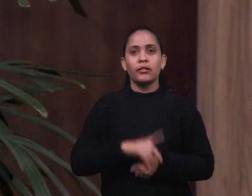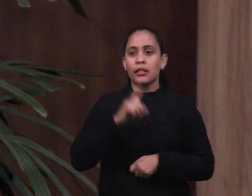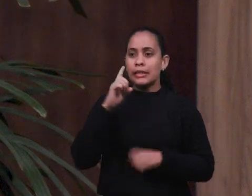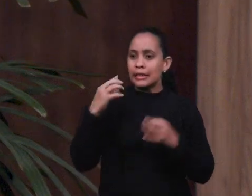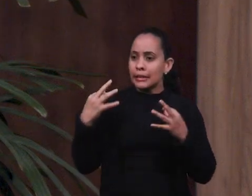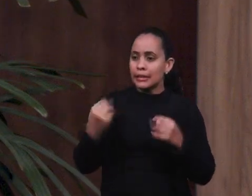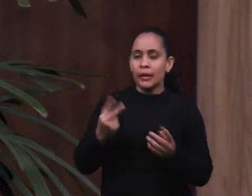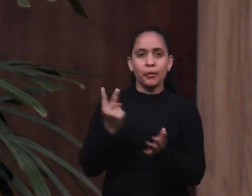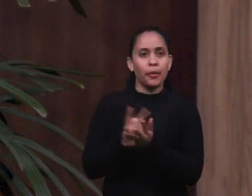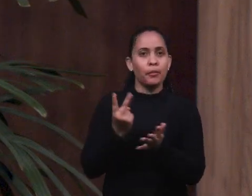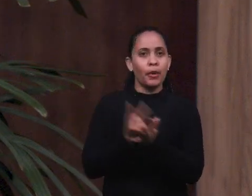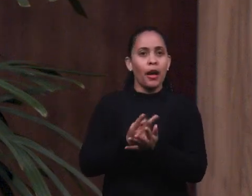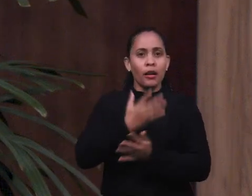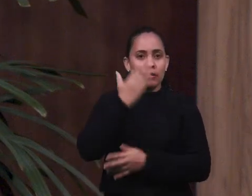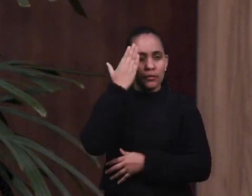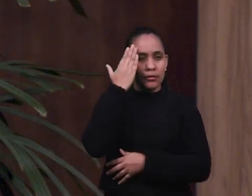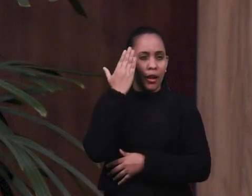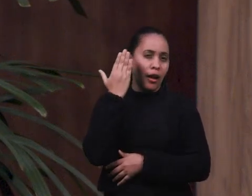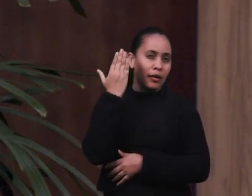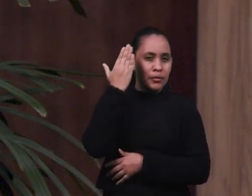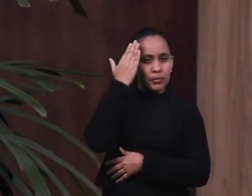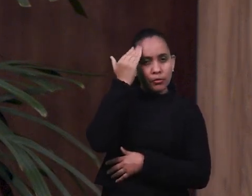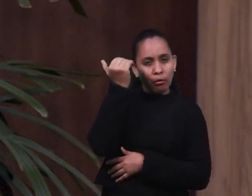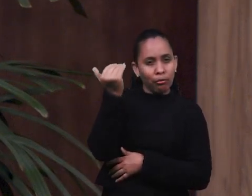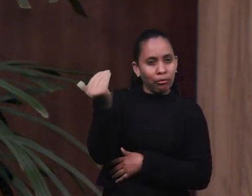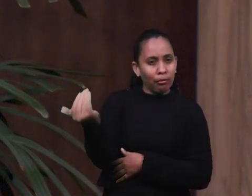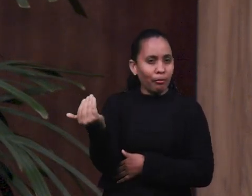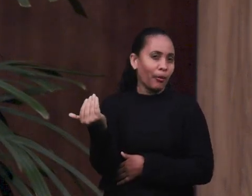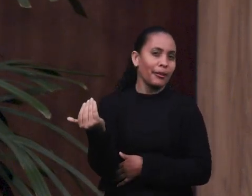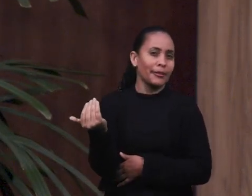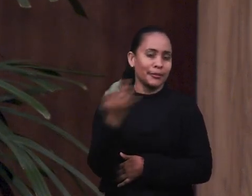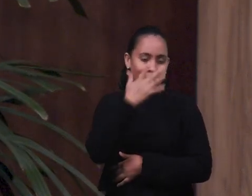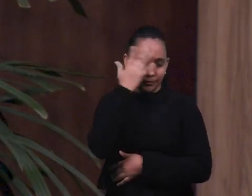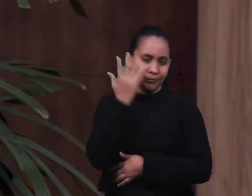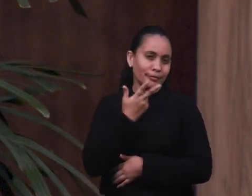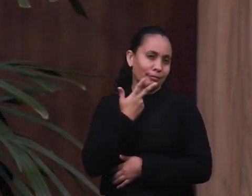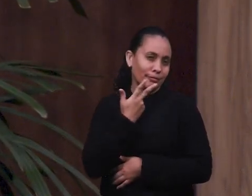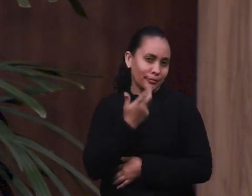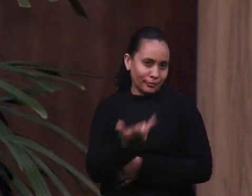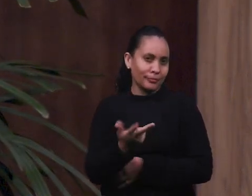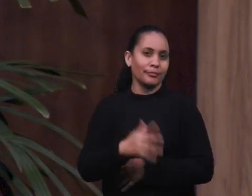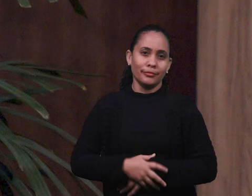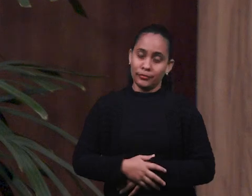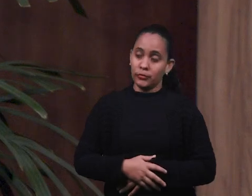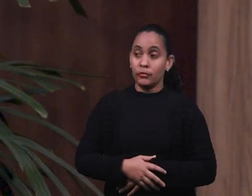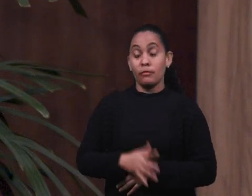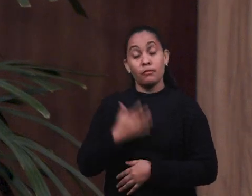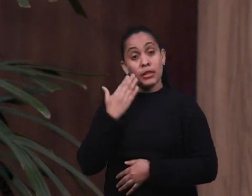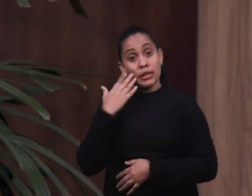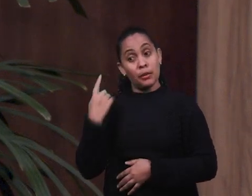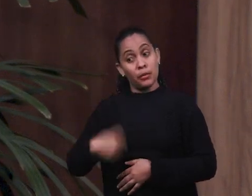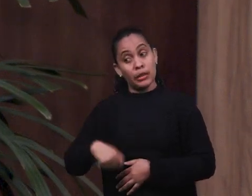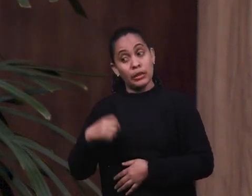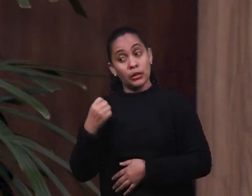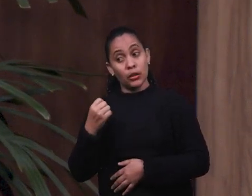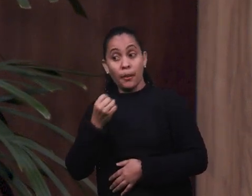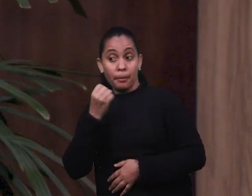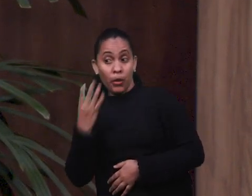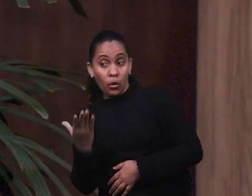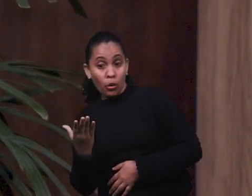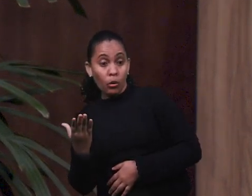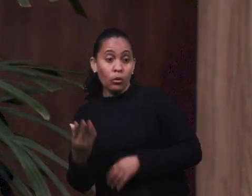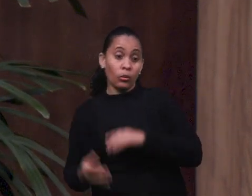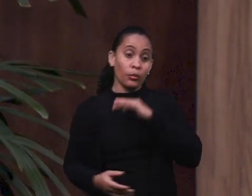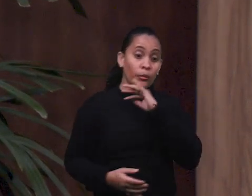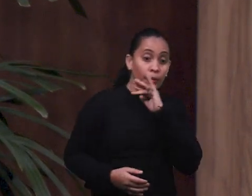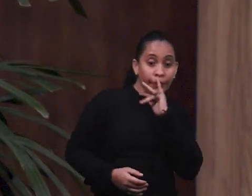muito falado, está na moda, né? Então é importante a gente saber os prós e contras, né? Para a gente